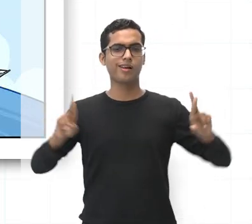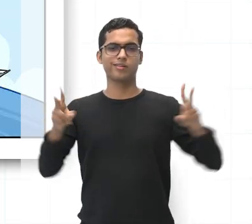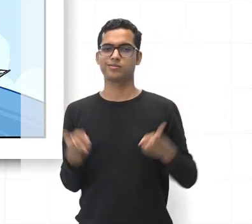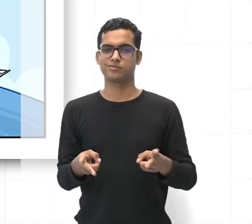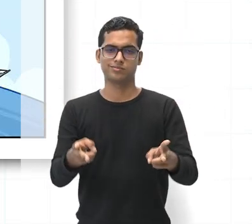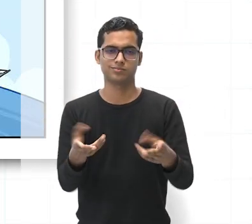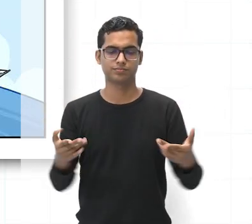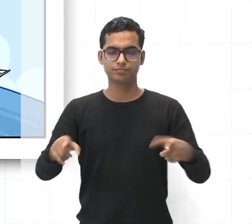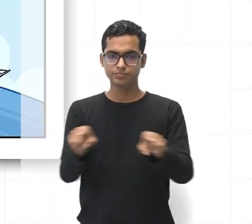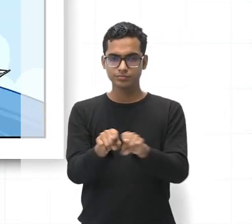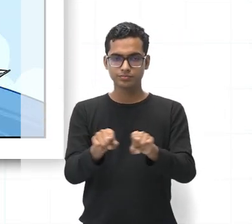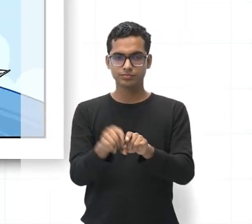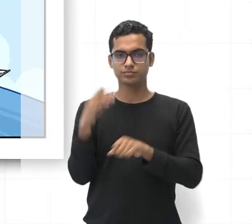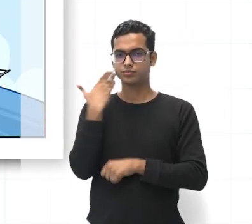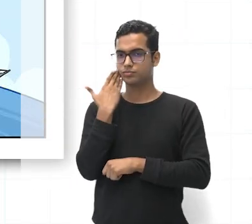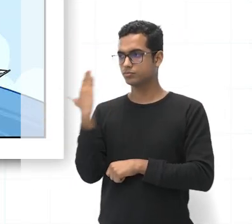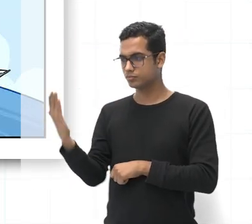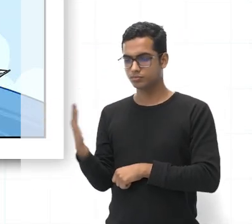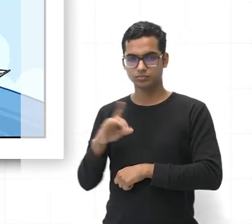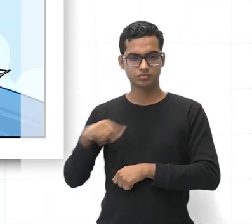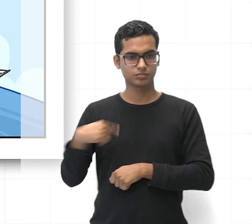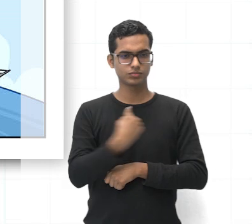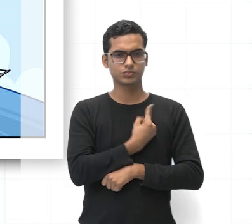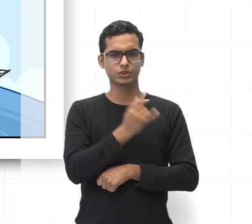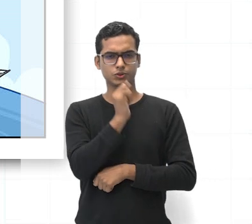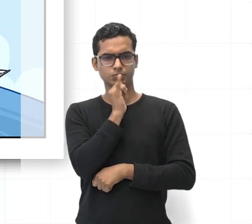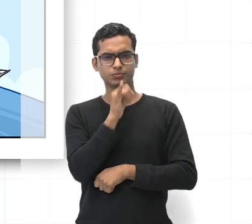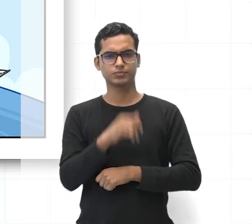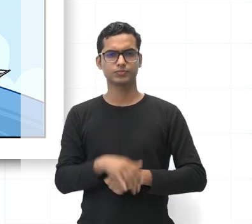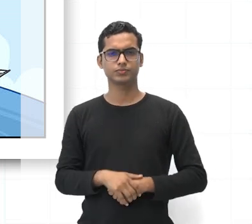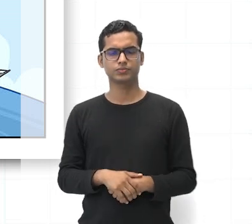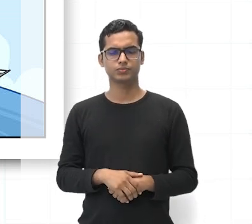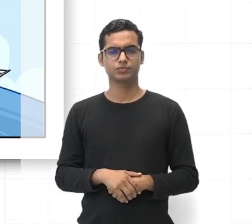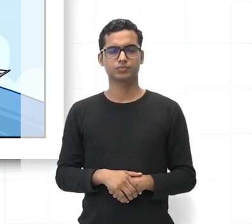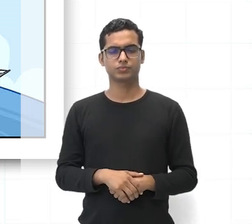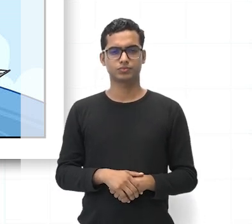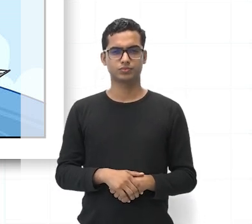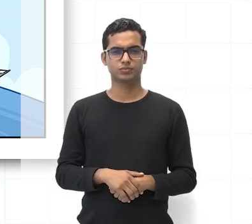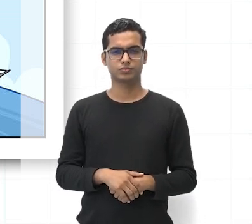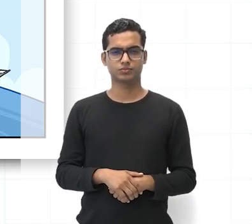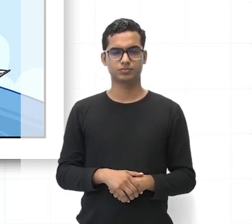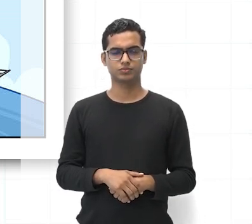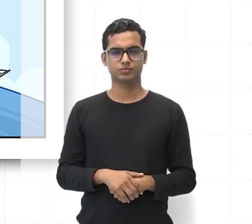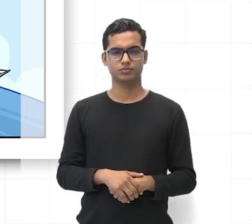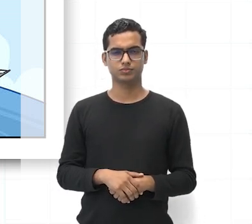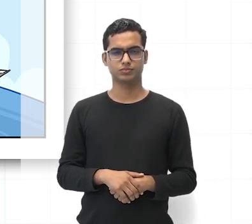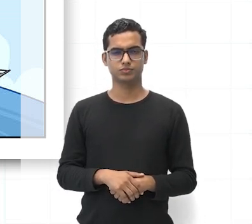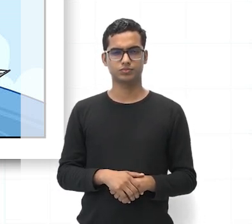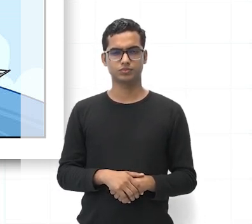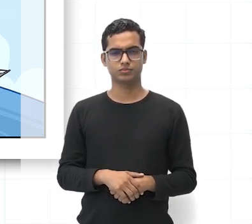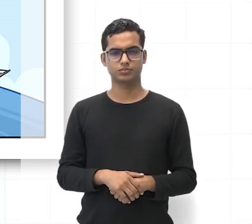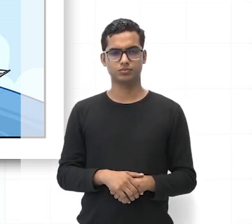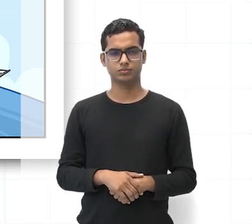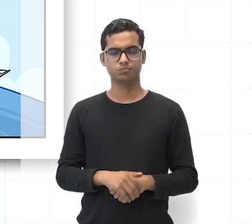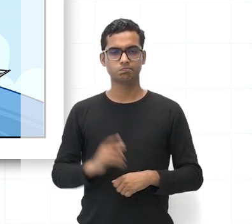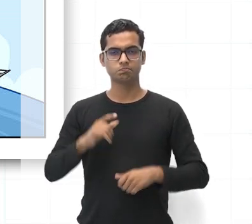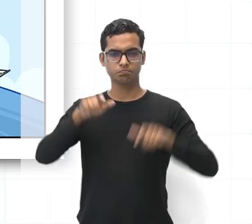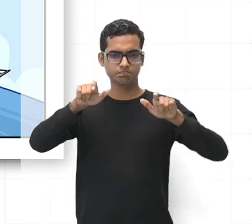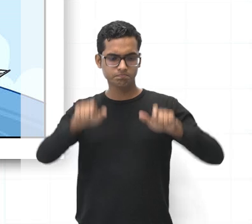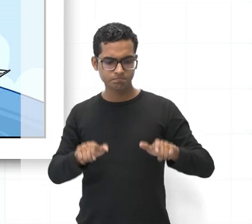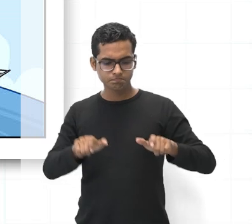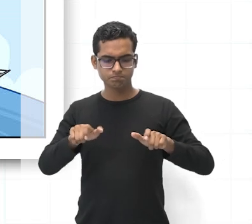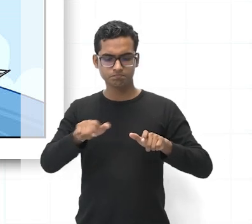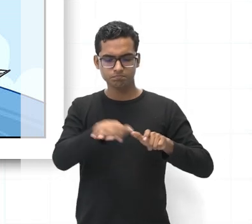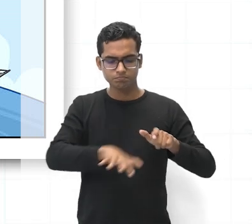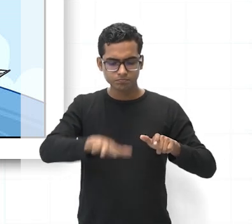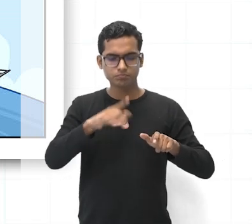Quando nós estamos olhando lá no pier da nossa cidade, no